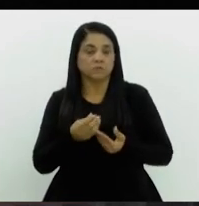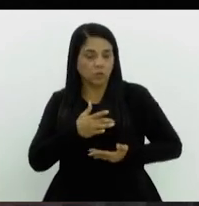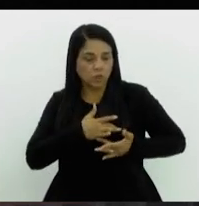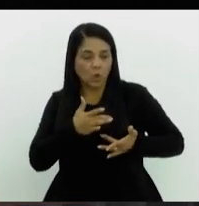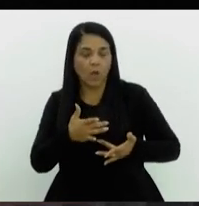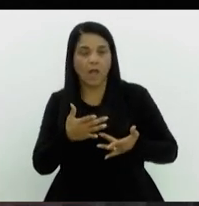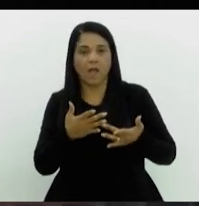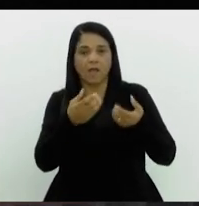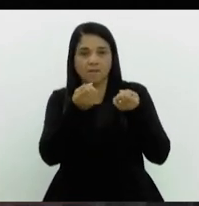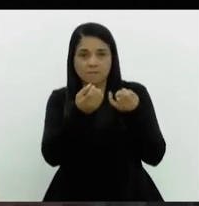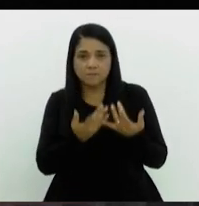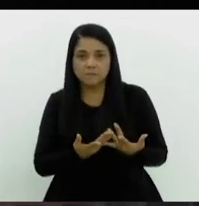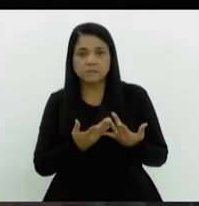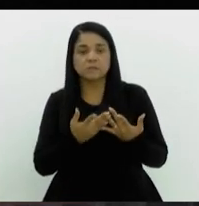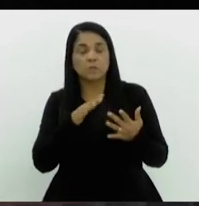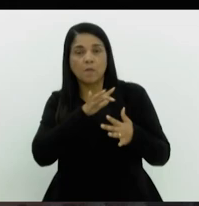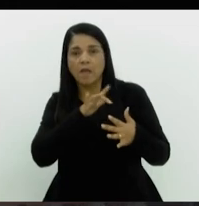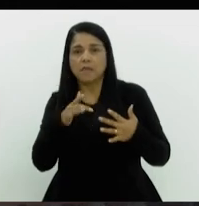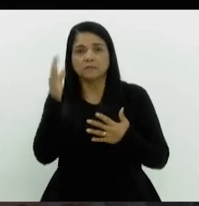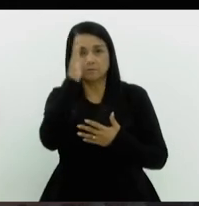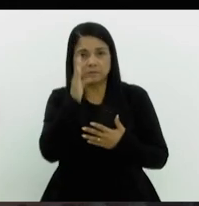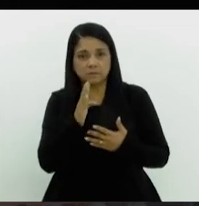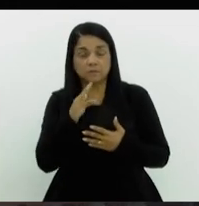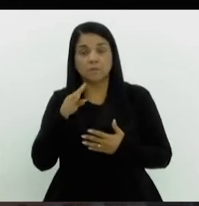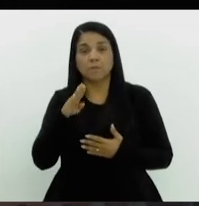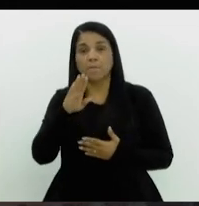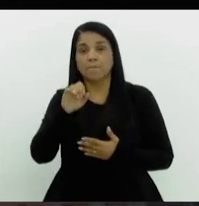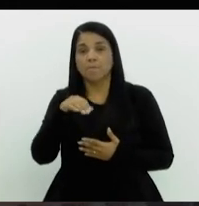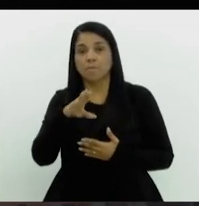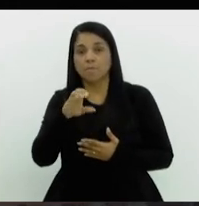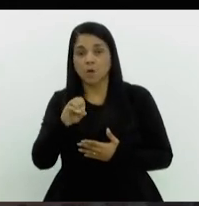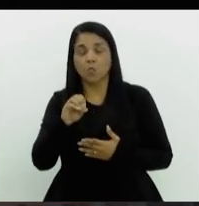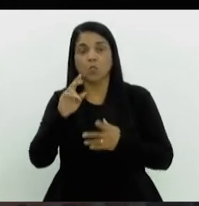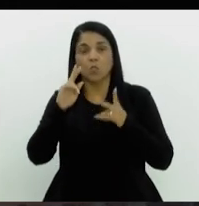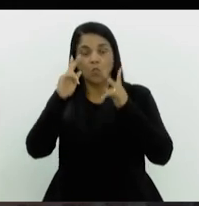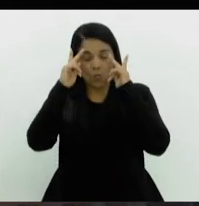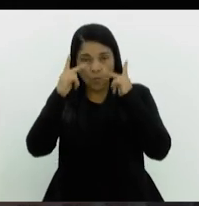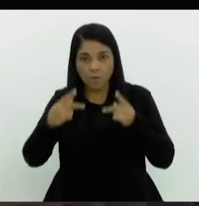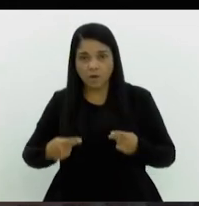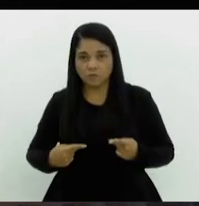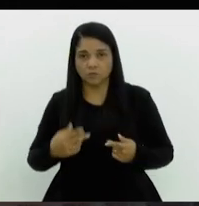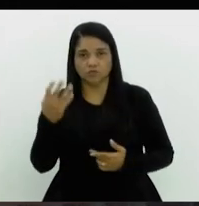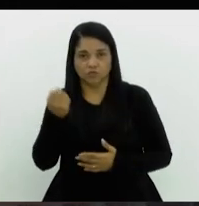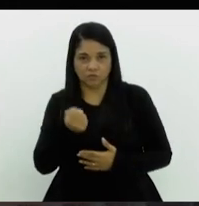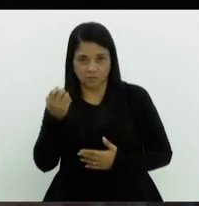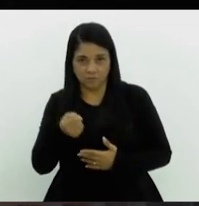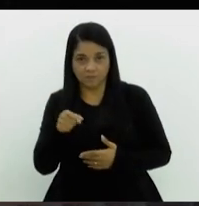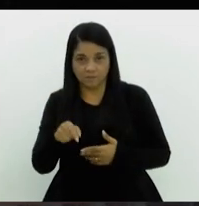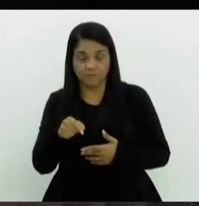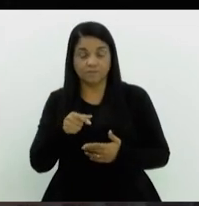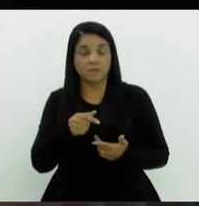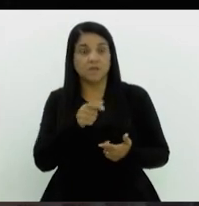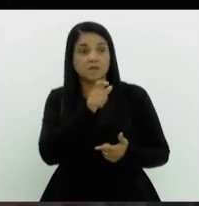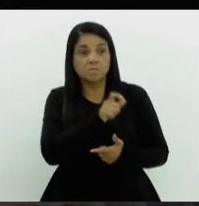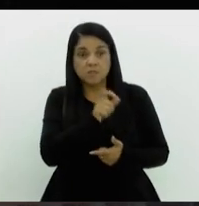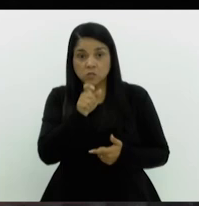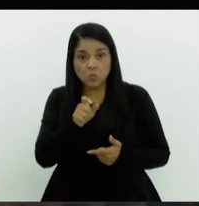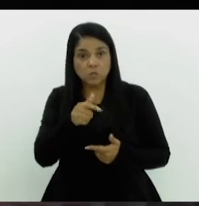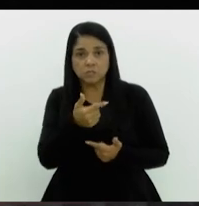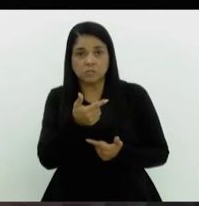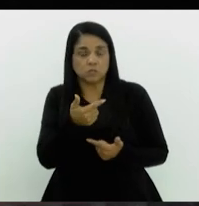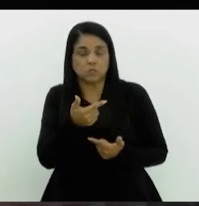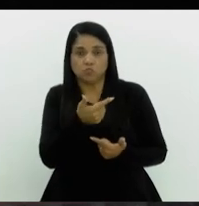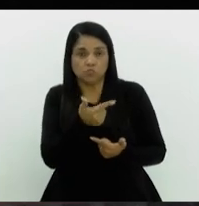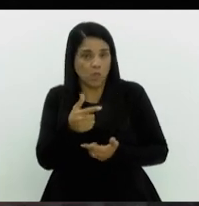doar, através de uma rede brasileira do Banco de Leite Humano. E as demais pessoas, mesmo que não estejam amamentando,